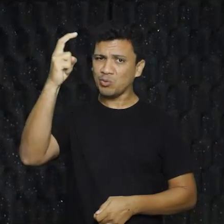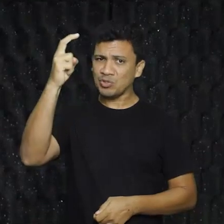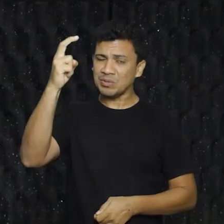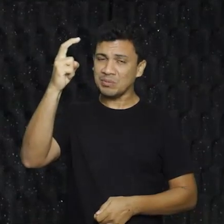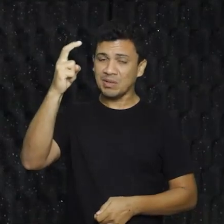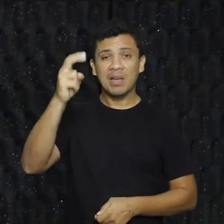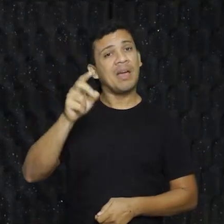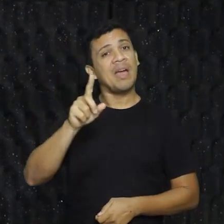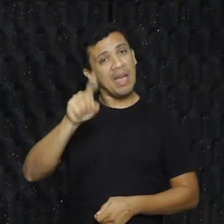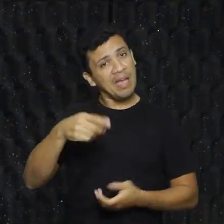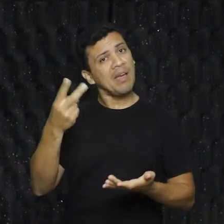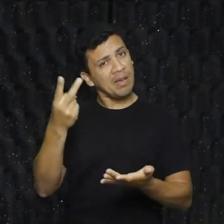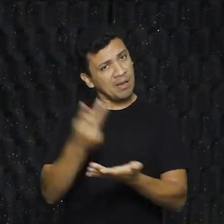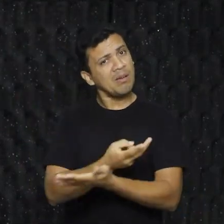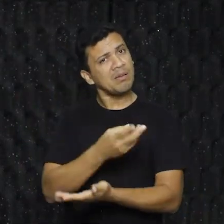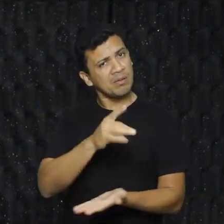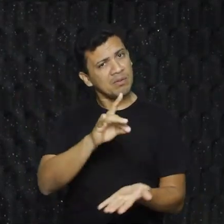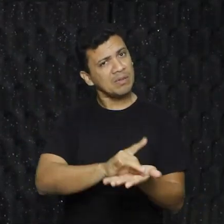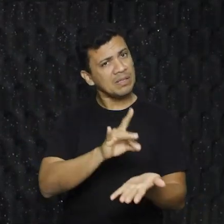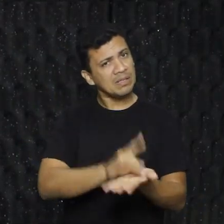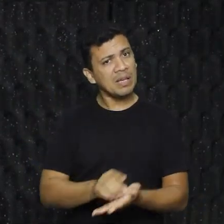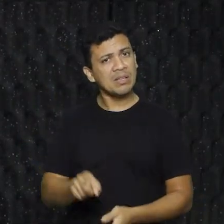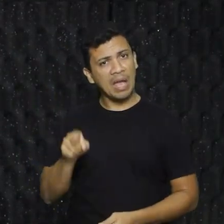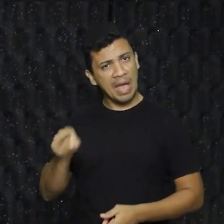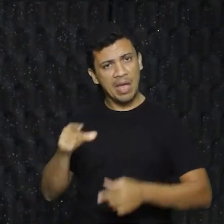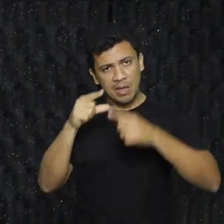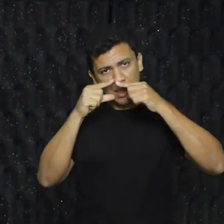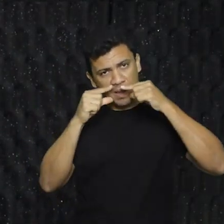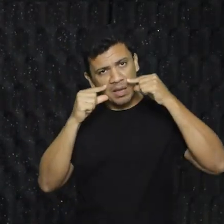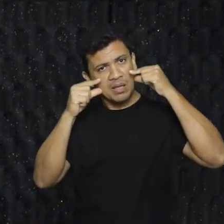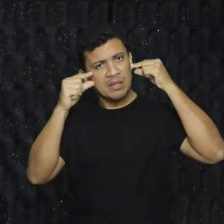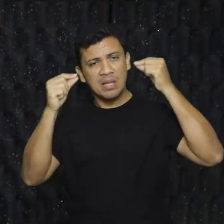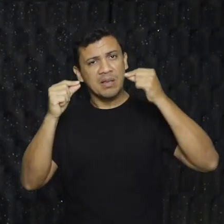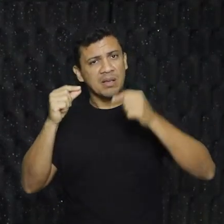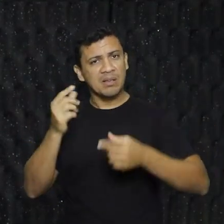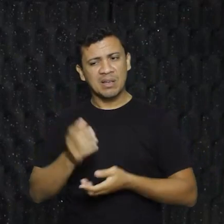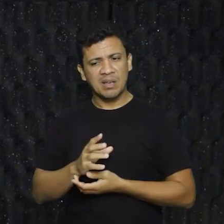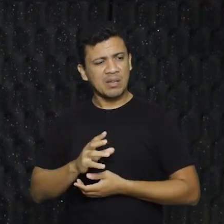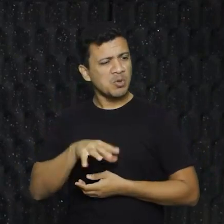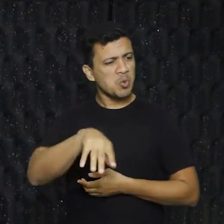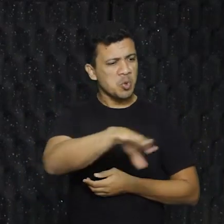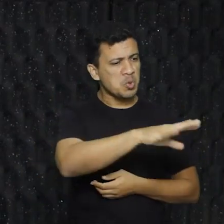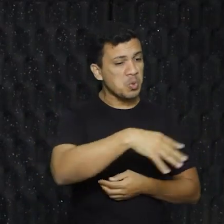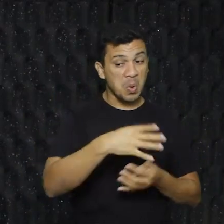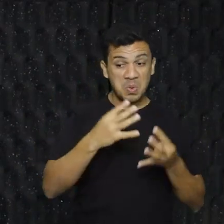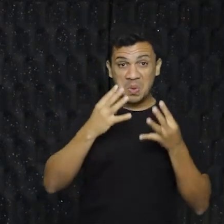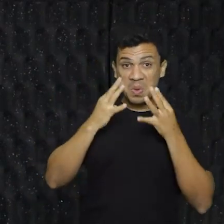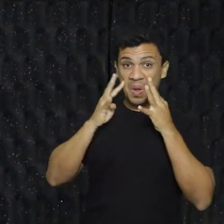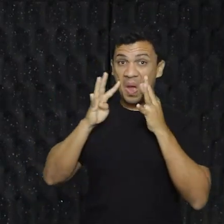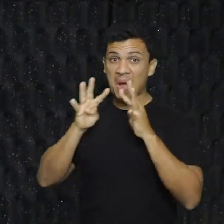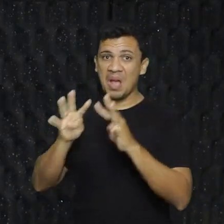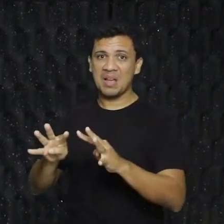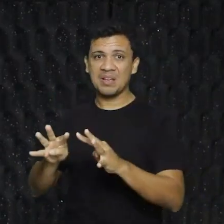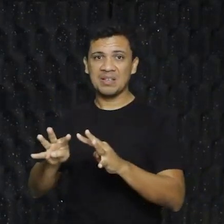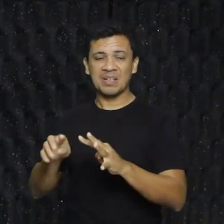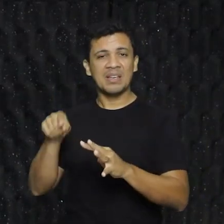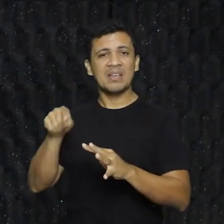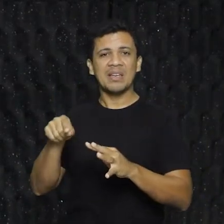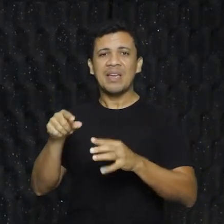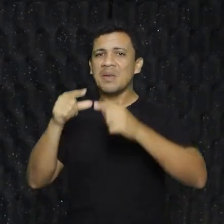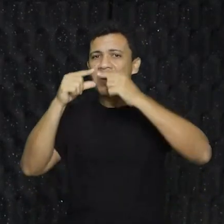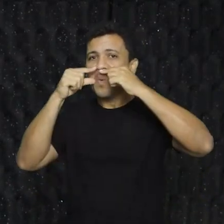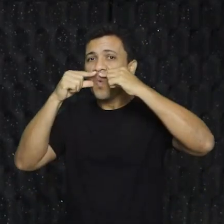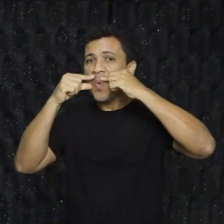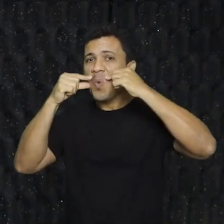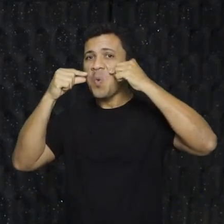fatos para que você entenda. Então, o Dalí, ele adorava chamar atenção e ele era muito mídia. Tanto é que os bigodes de